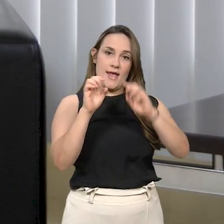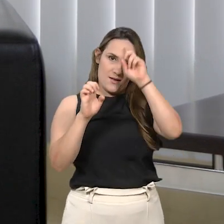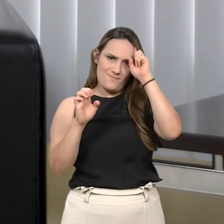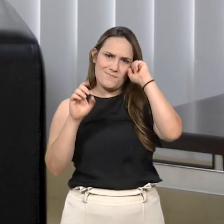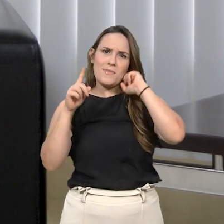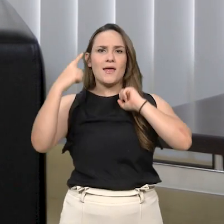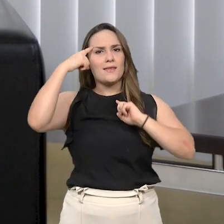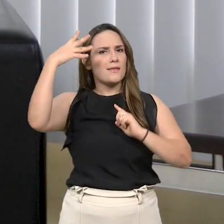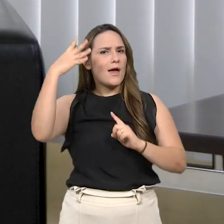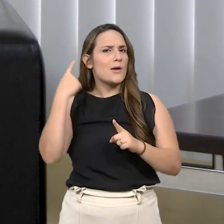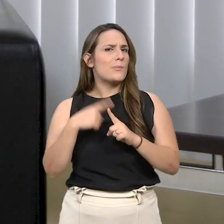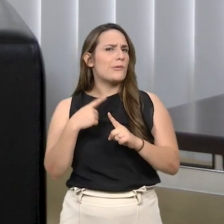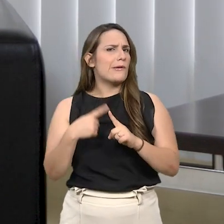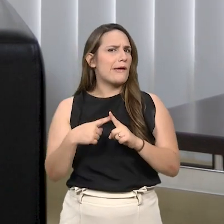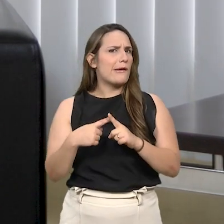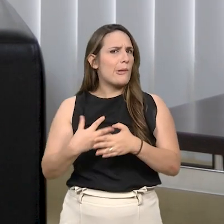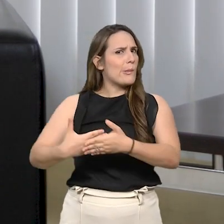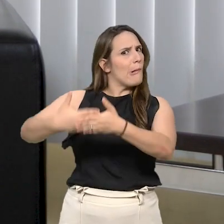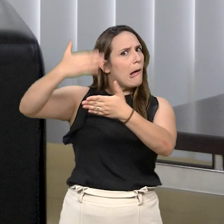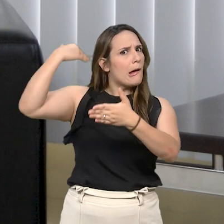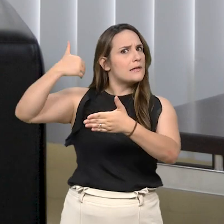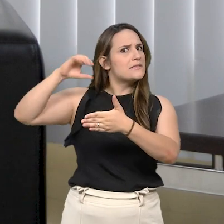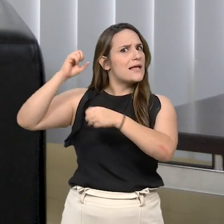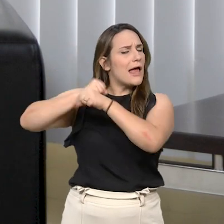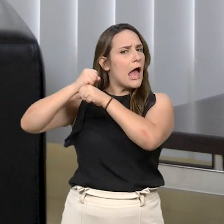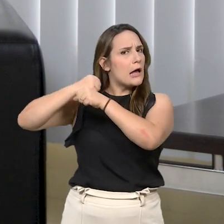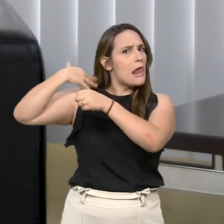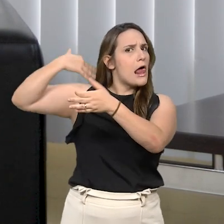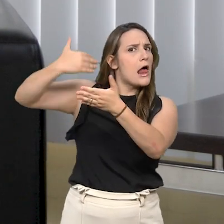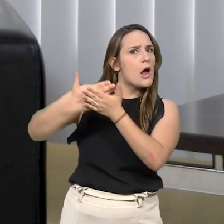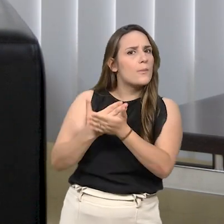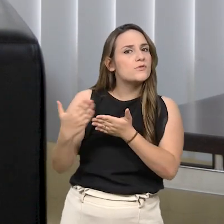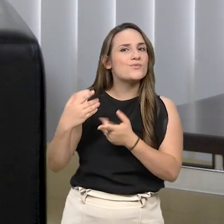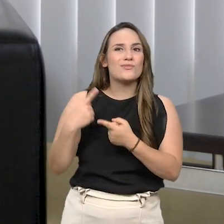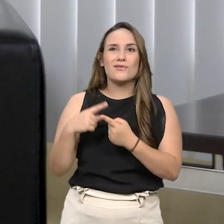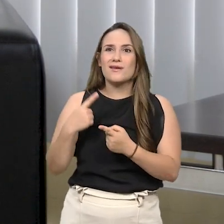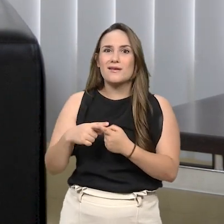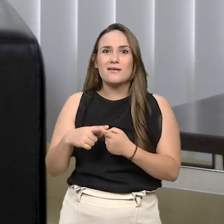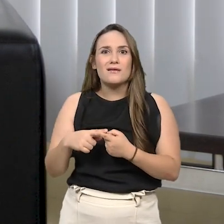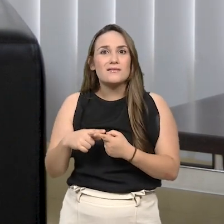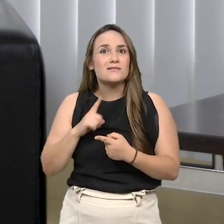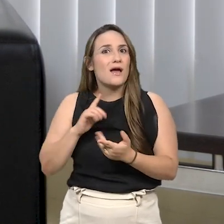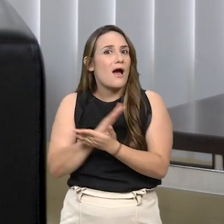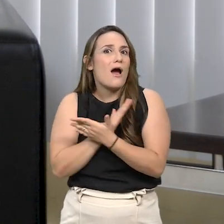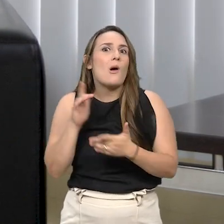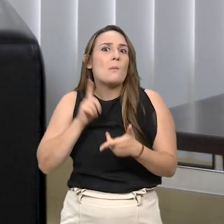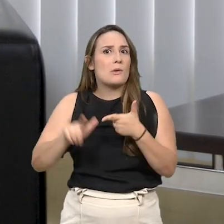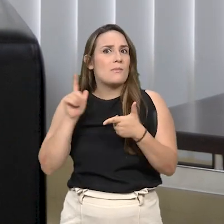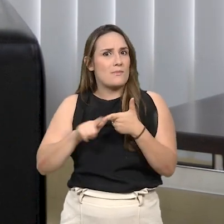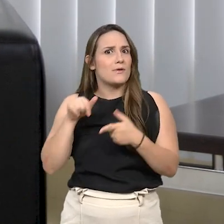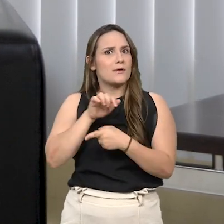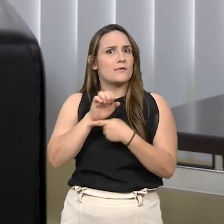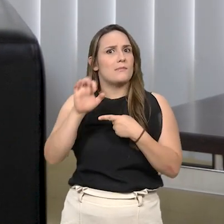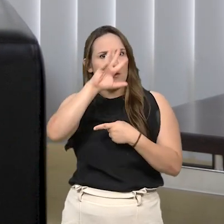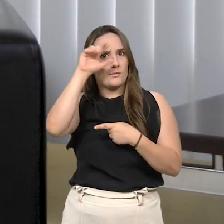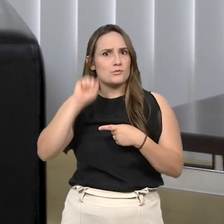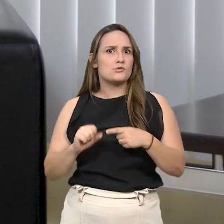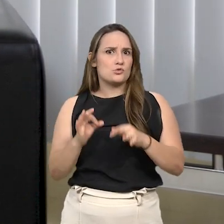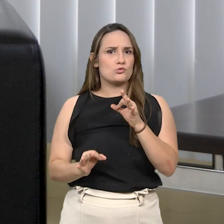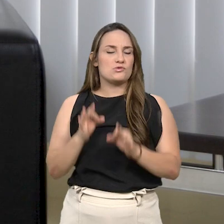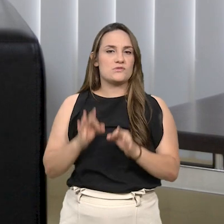há 10 anos em razão do então panorama da Justiça Sul-Mato-Grossense, que era o seguinte: aumento na